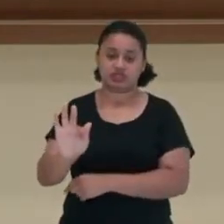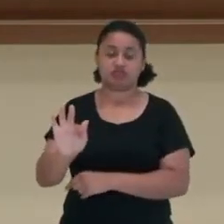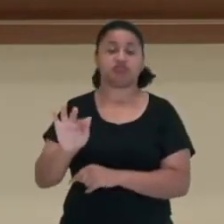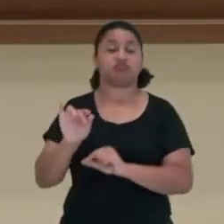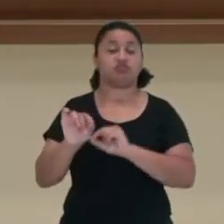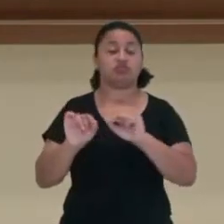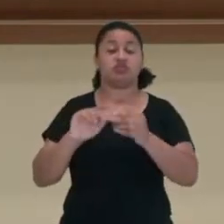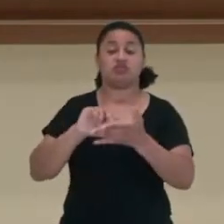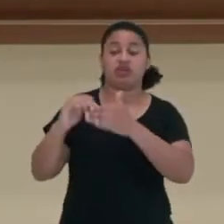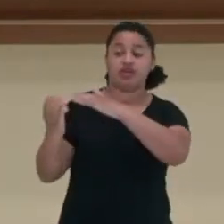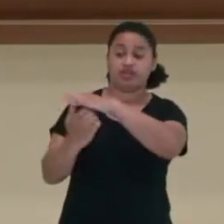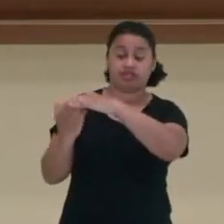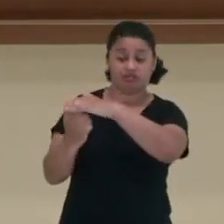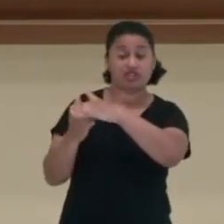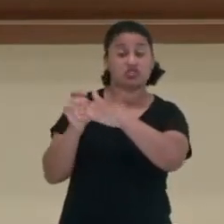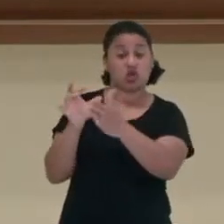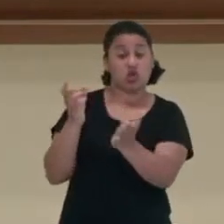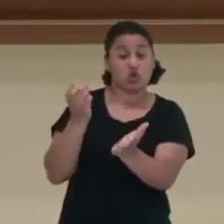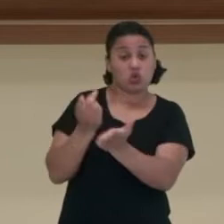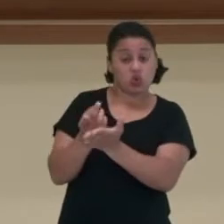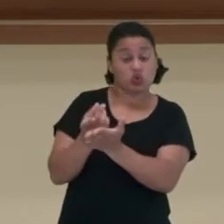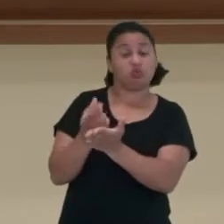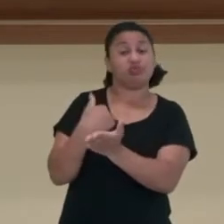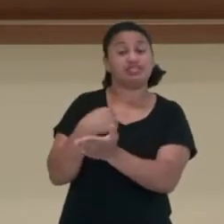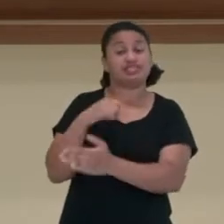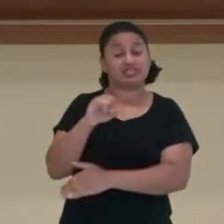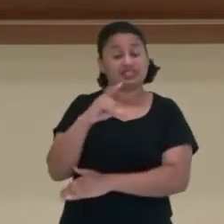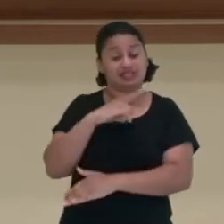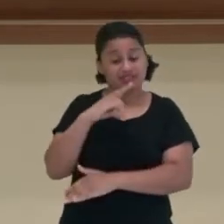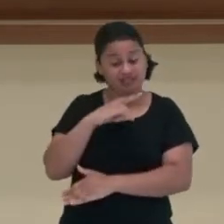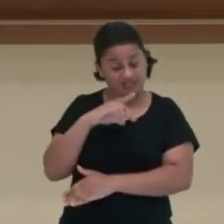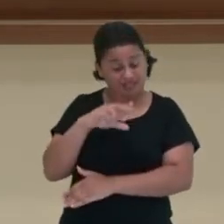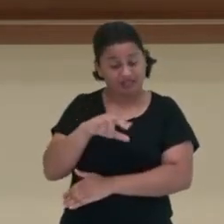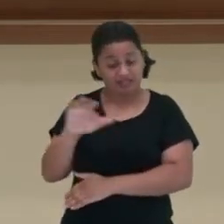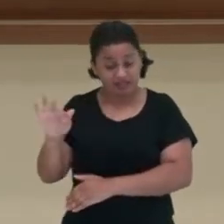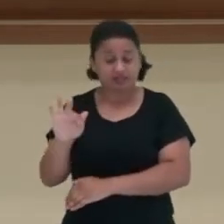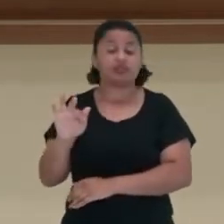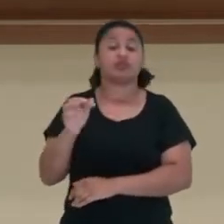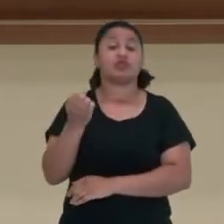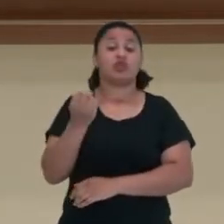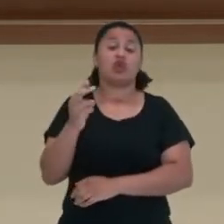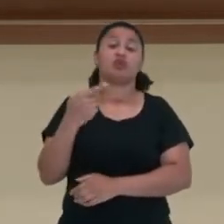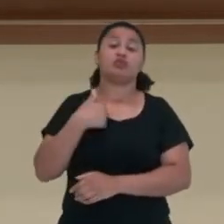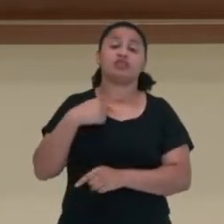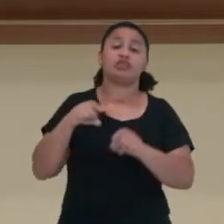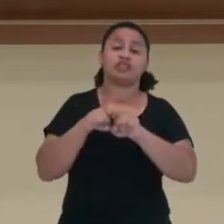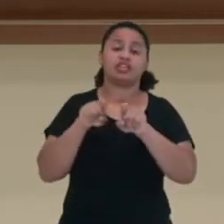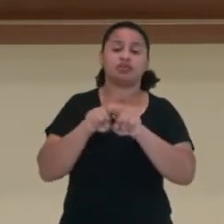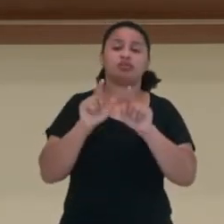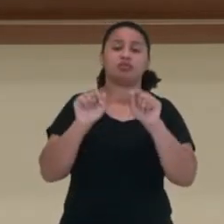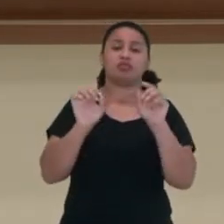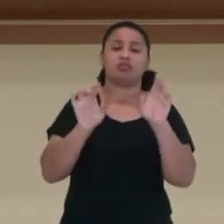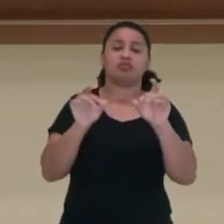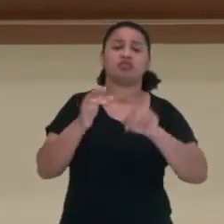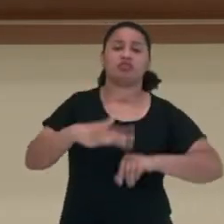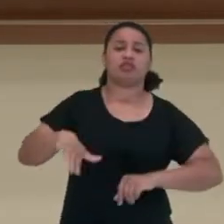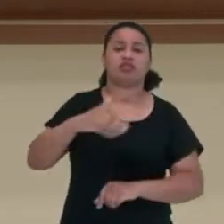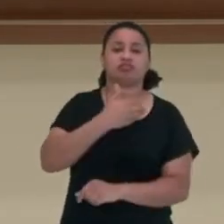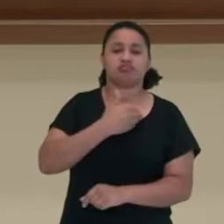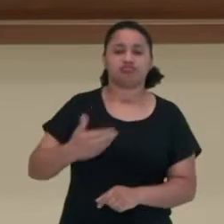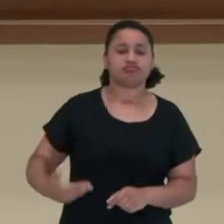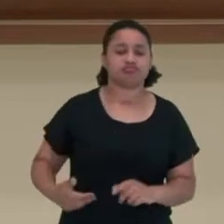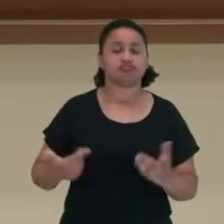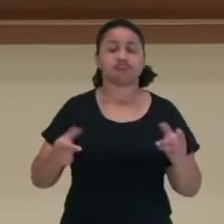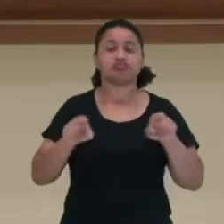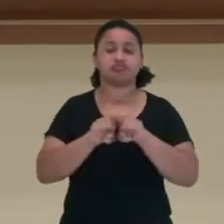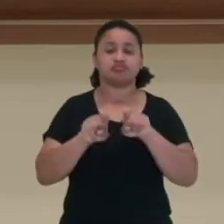muitas empresas só compram se tem notas fiscais, ou até mesmo para o serviço público, ele também vai ter a questão